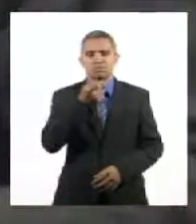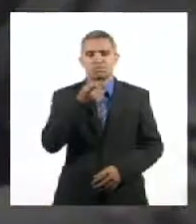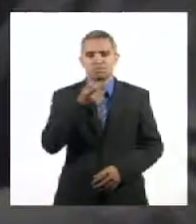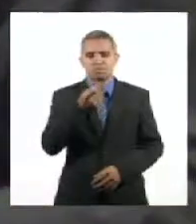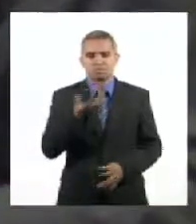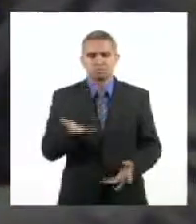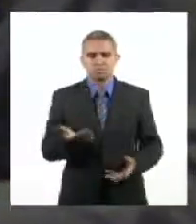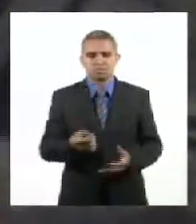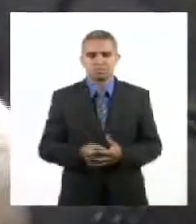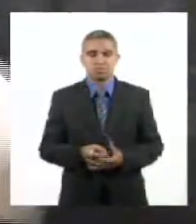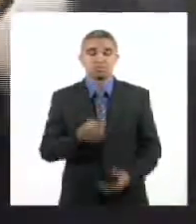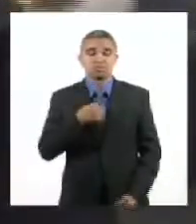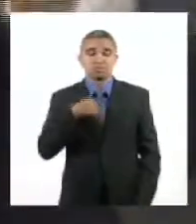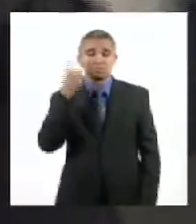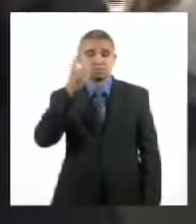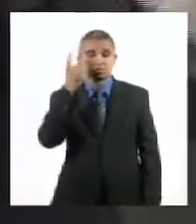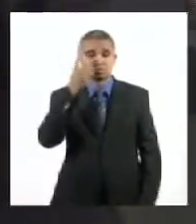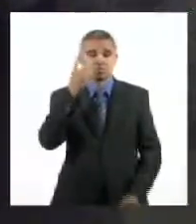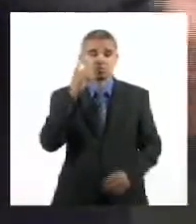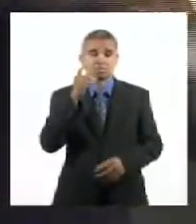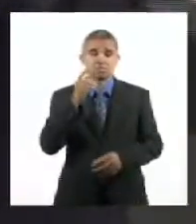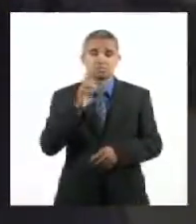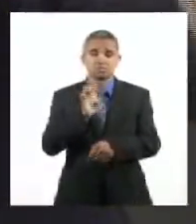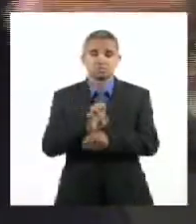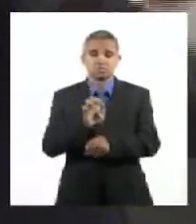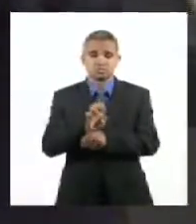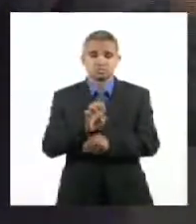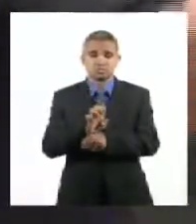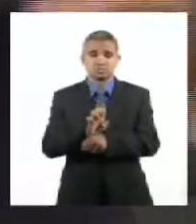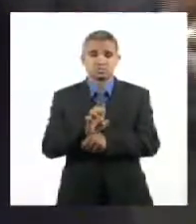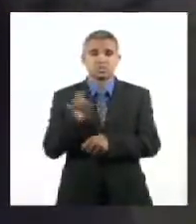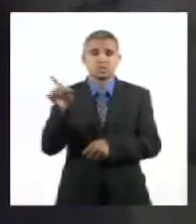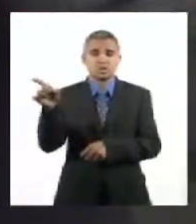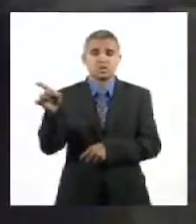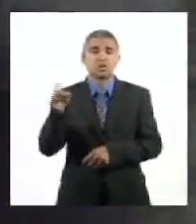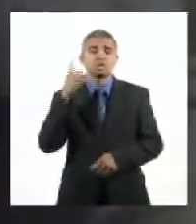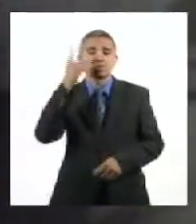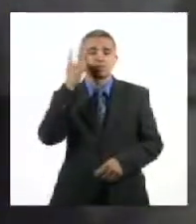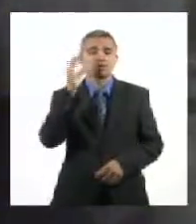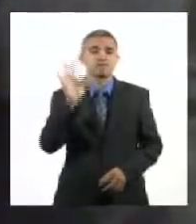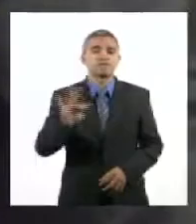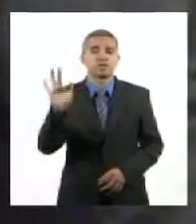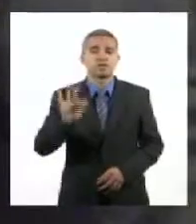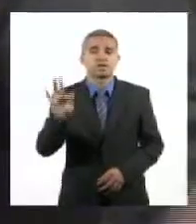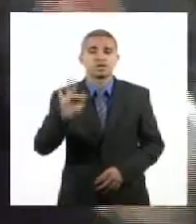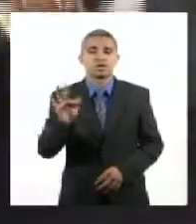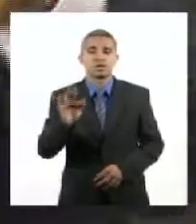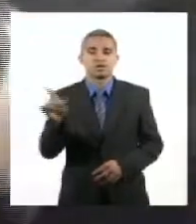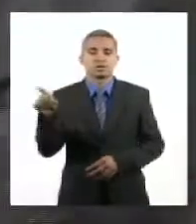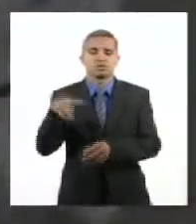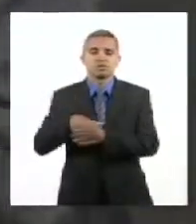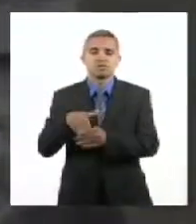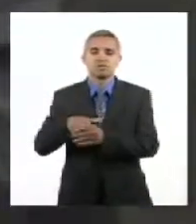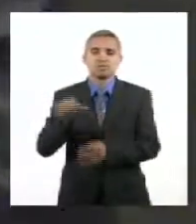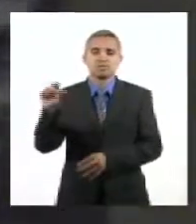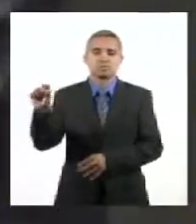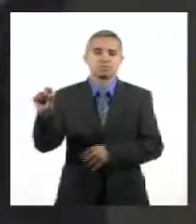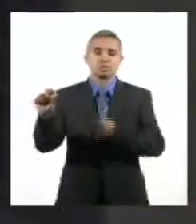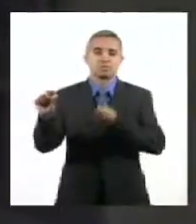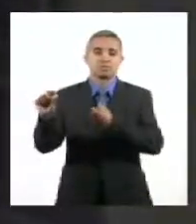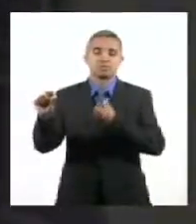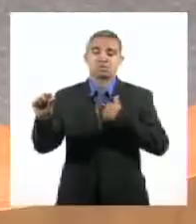fui candidato a deputado estadual, tive o dobro de voto dele, que era candidato a deputado federal e pré-candidato a prefeito naquele município. Parabéns a Vossa